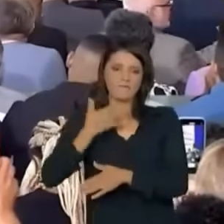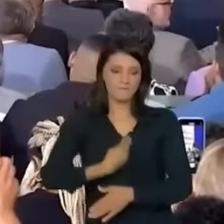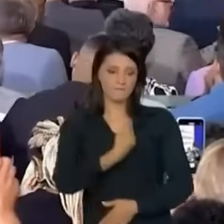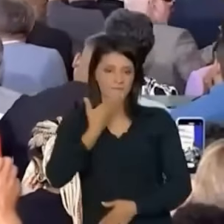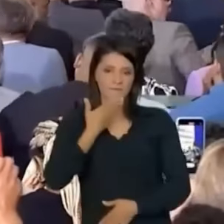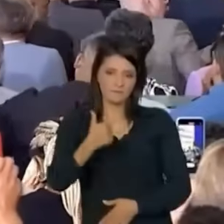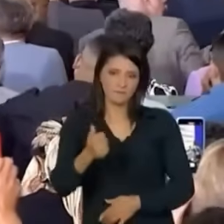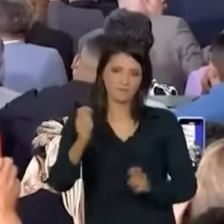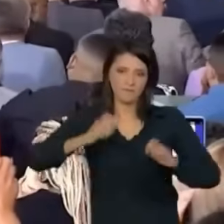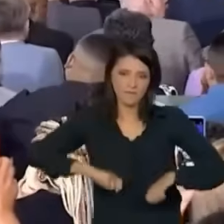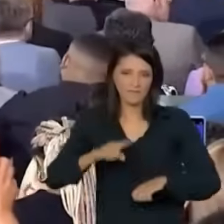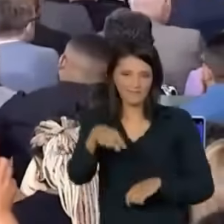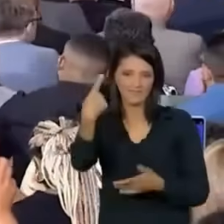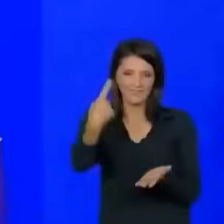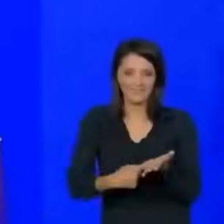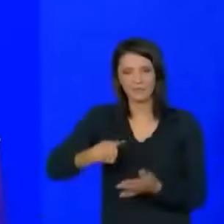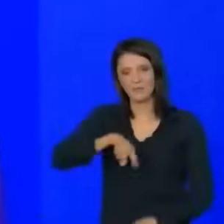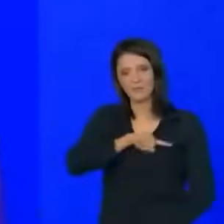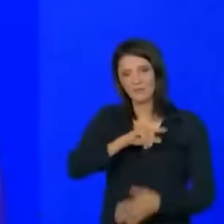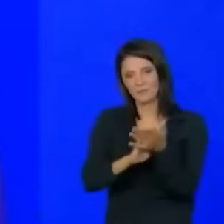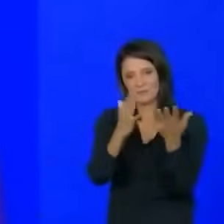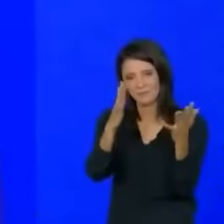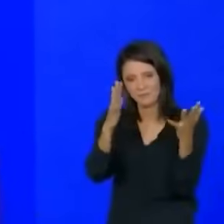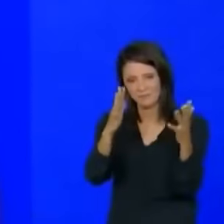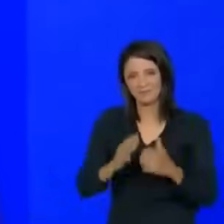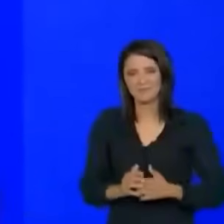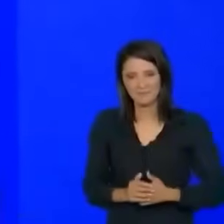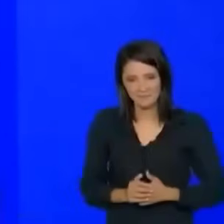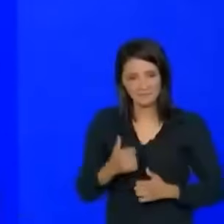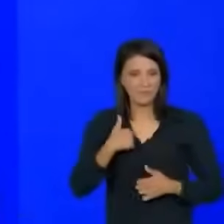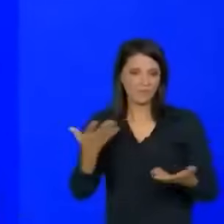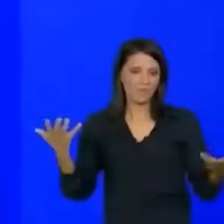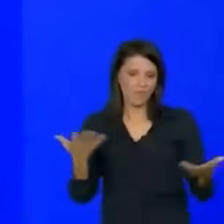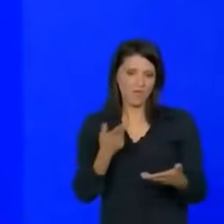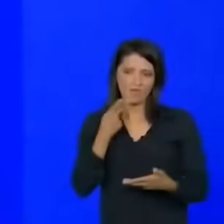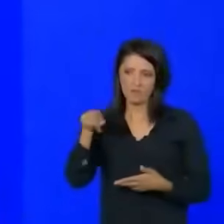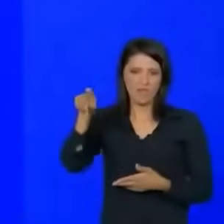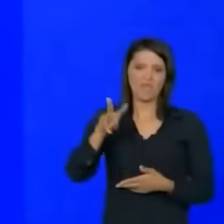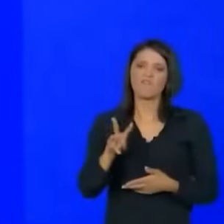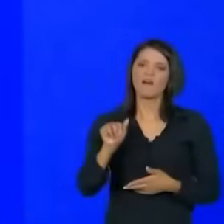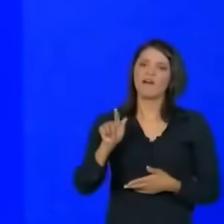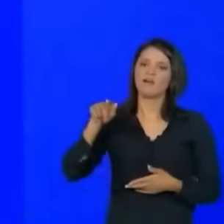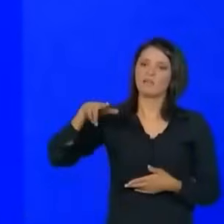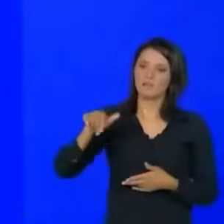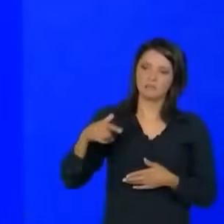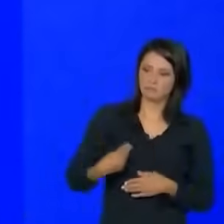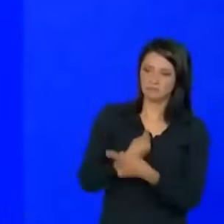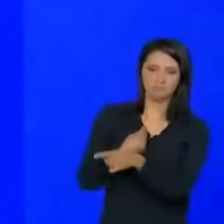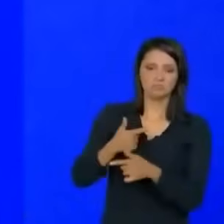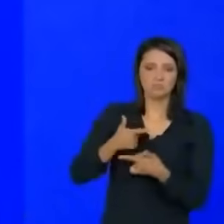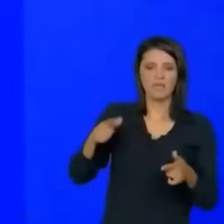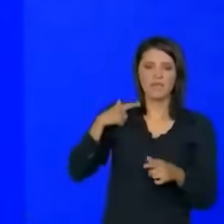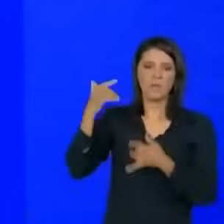melhorar esse é o nosso compromisso parabéns a vocês eu agora eu falei o vag não tá mais aí mas eu brinquei com o Jaque